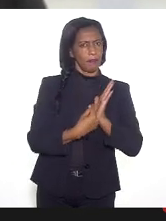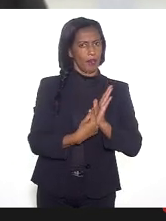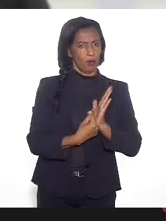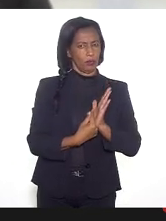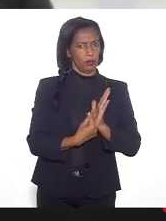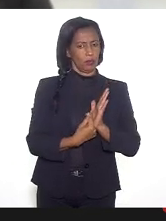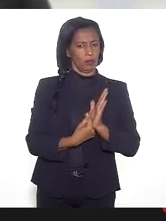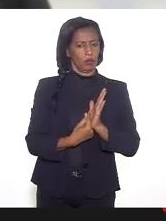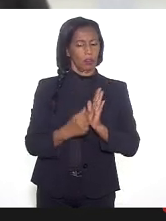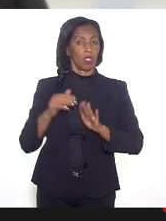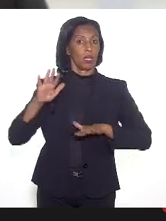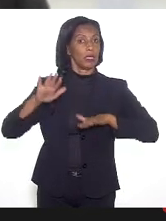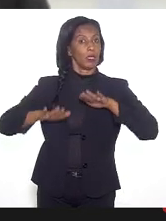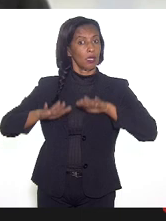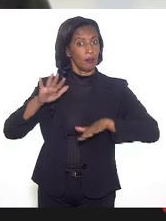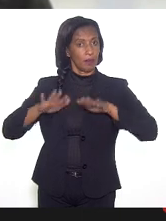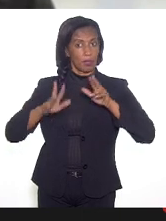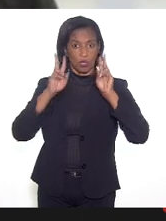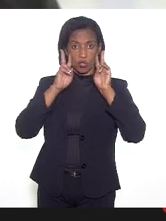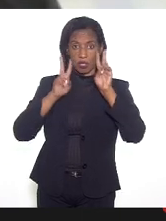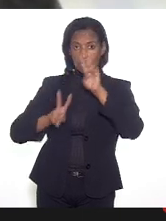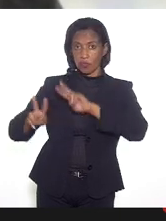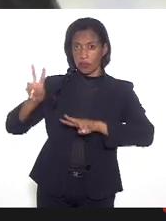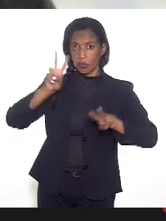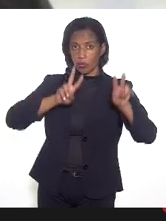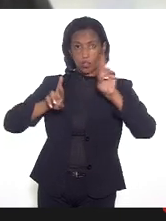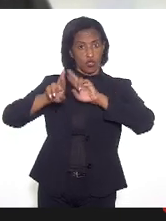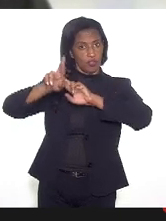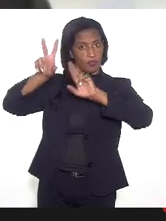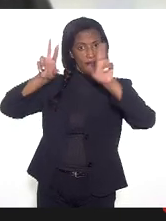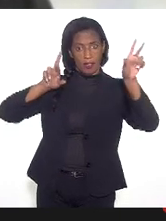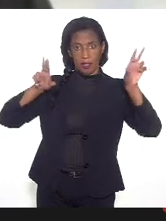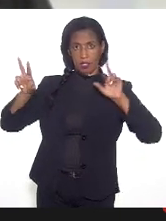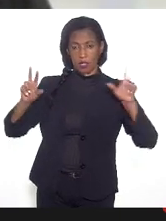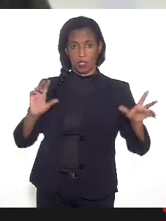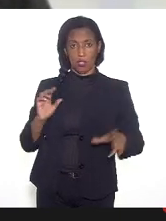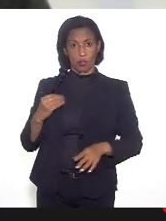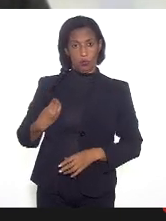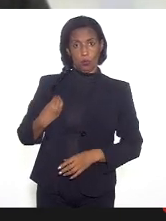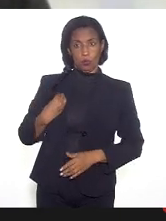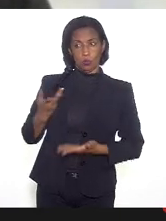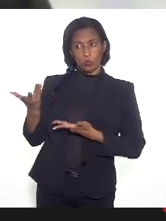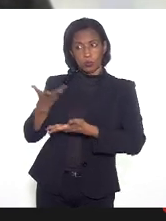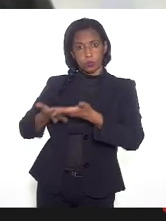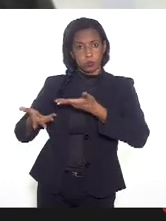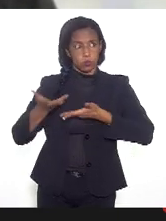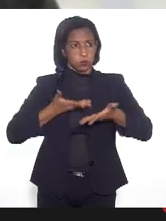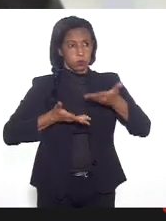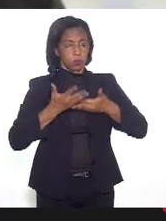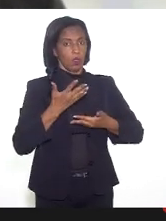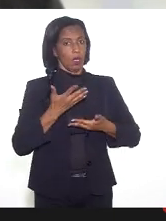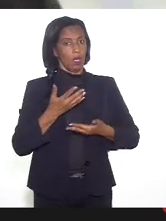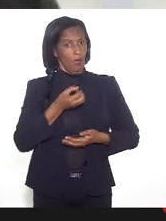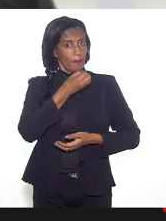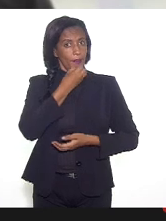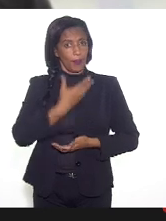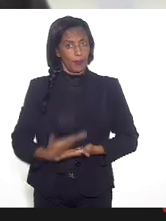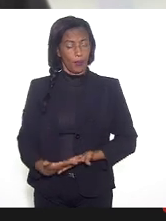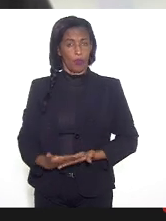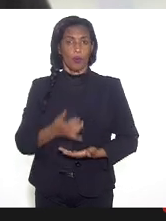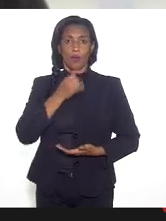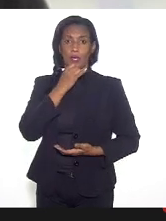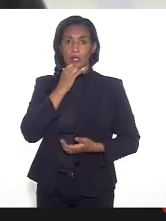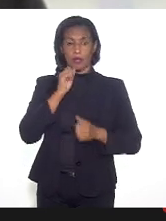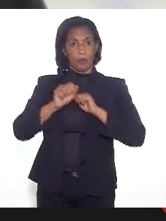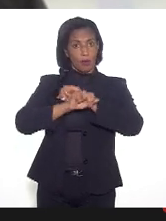que, independente das visões ideológicas, o nosso convívio é absolutamente harmonioso. Um exemplo